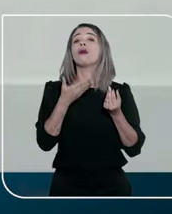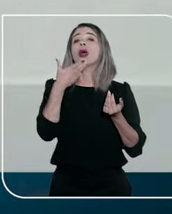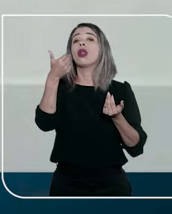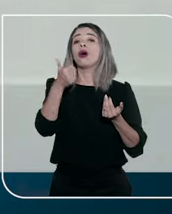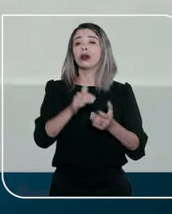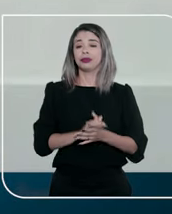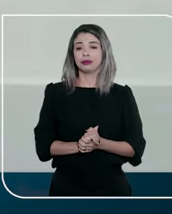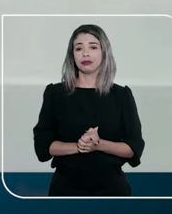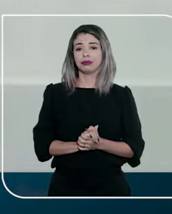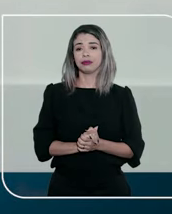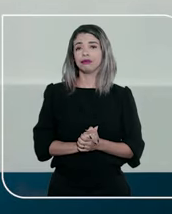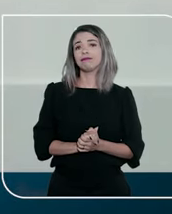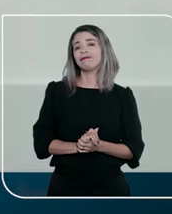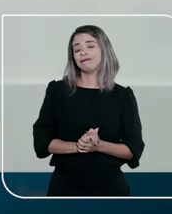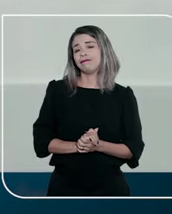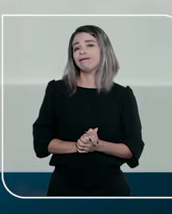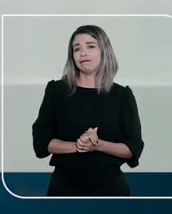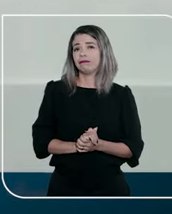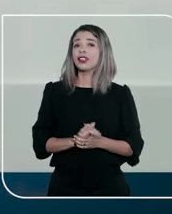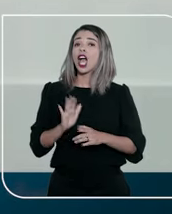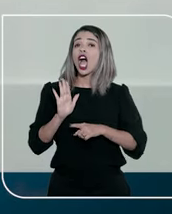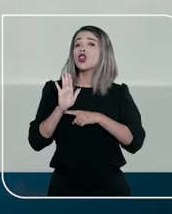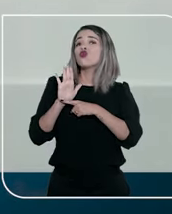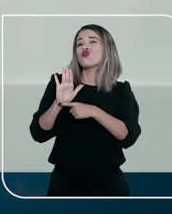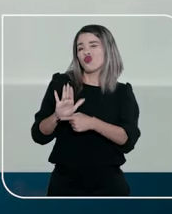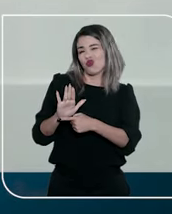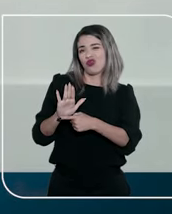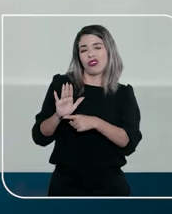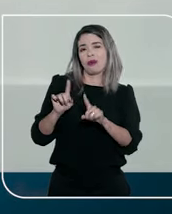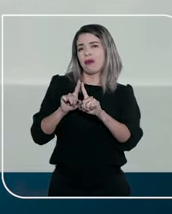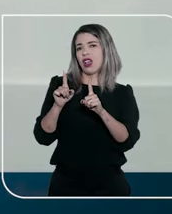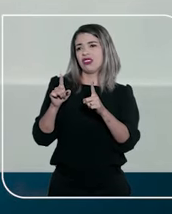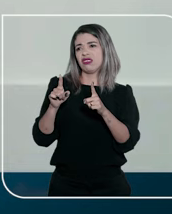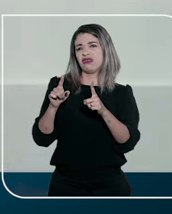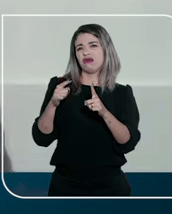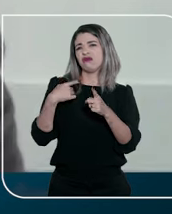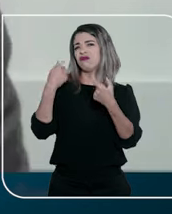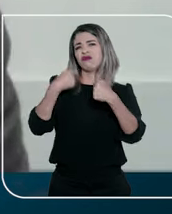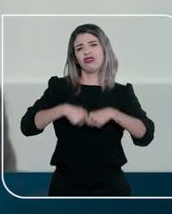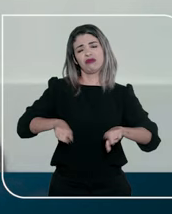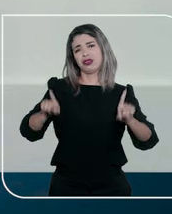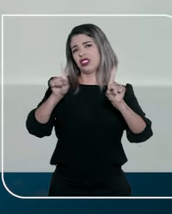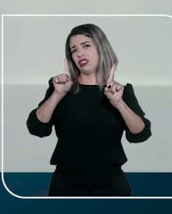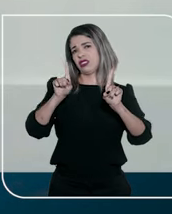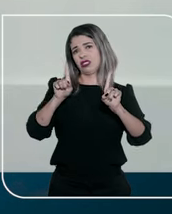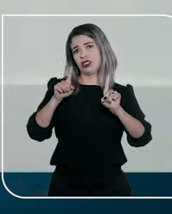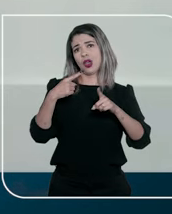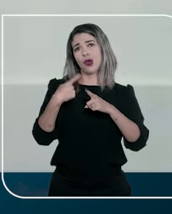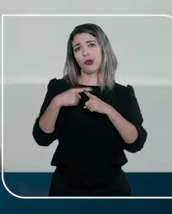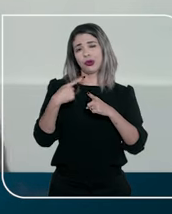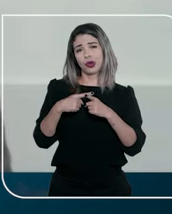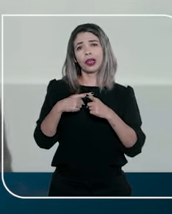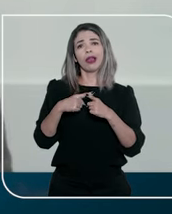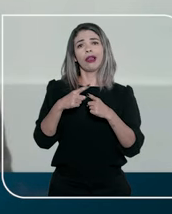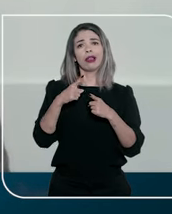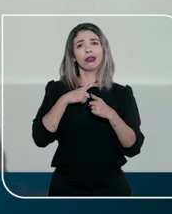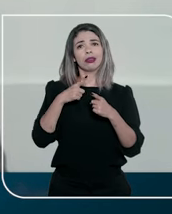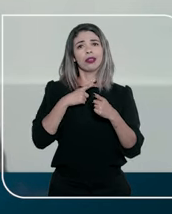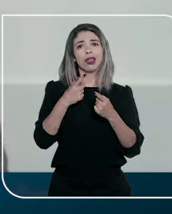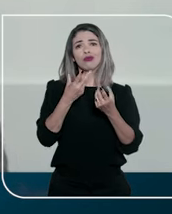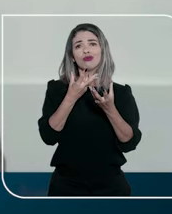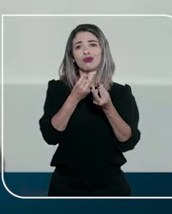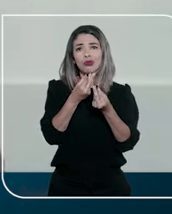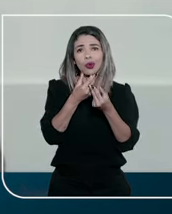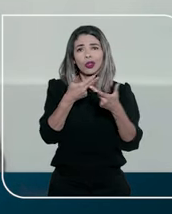Sinceramente, talvez ajude, mas eu não vejo como necessário, tanto pelo volume de danos que existem, como pelo